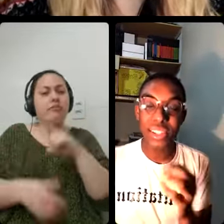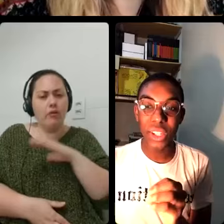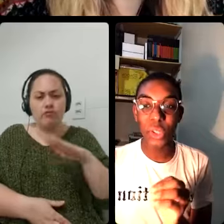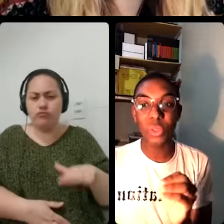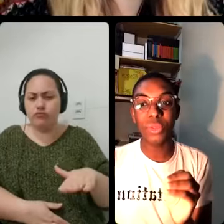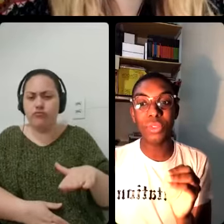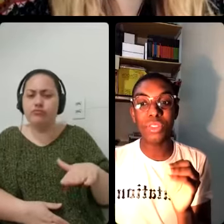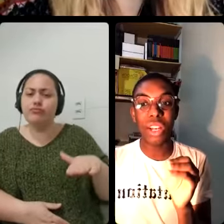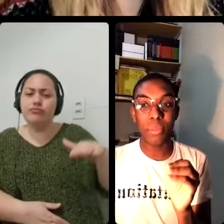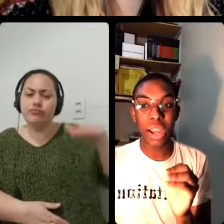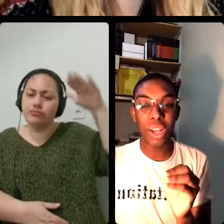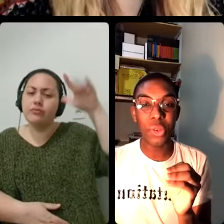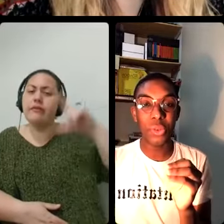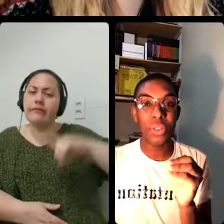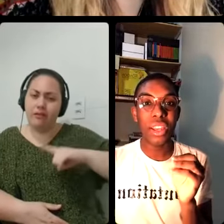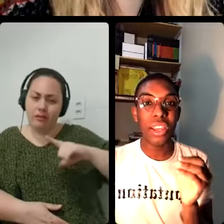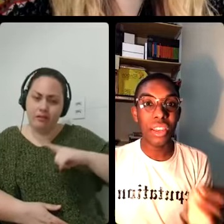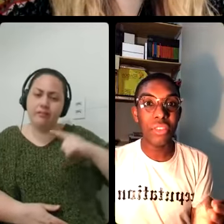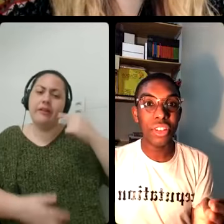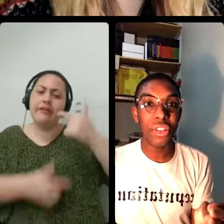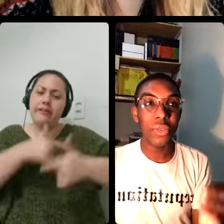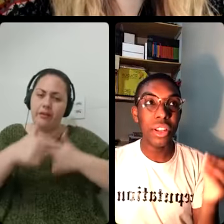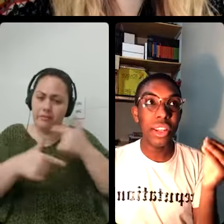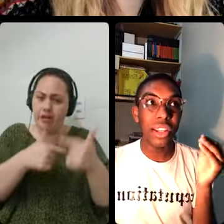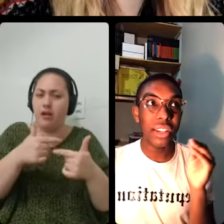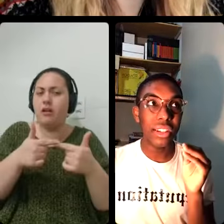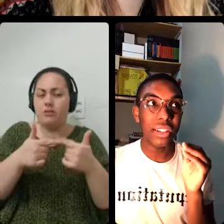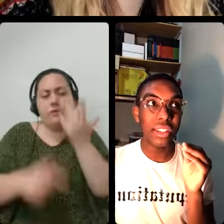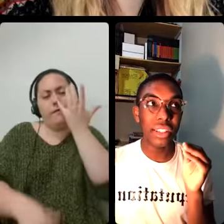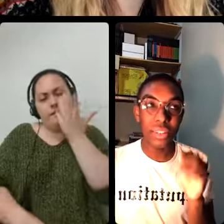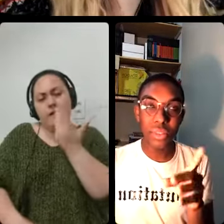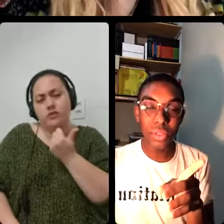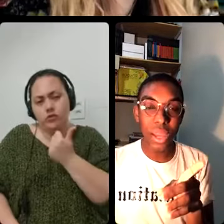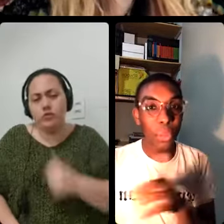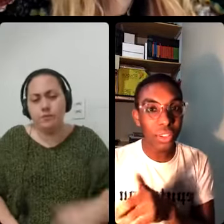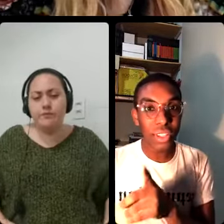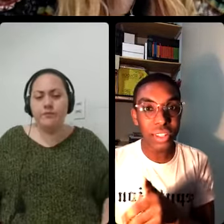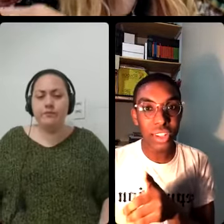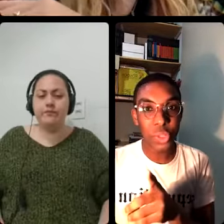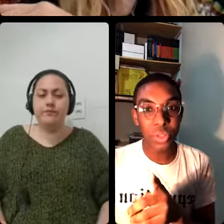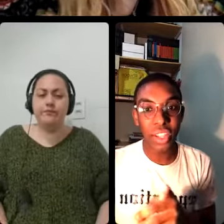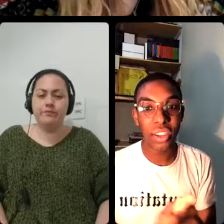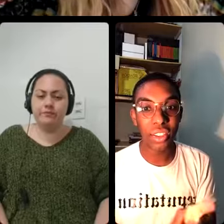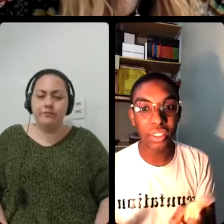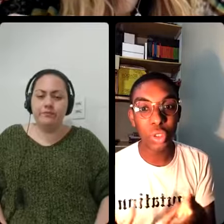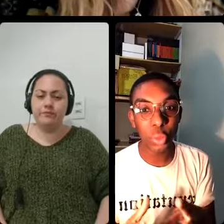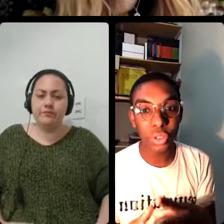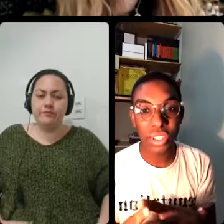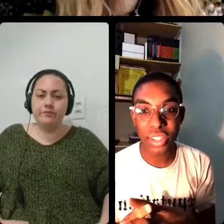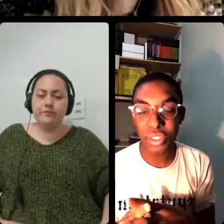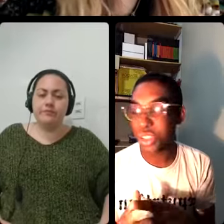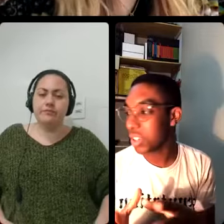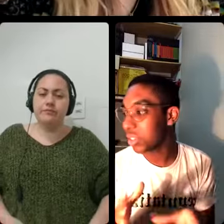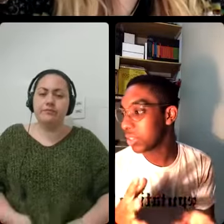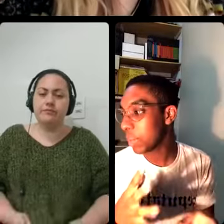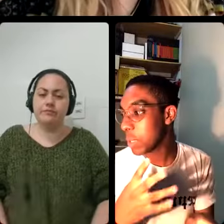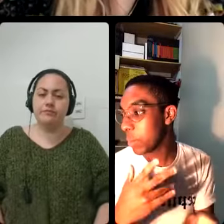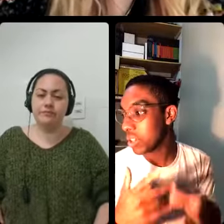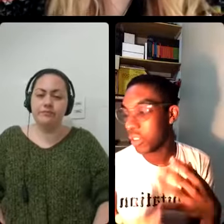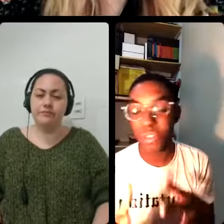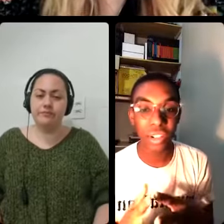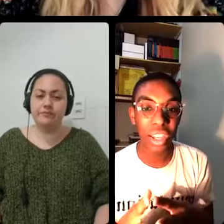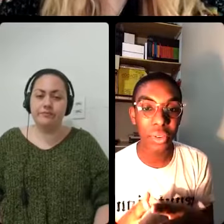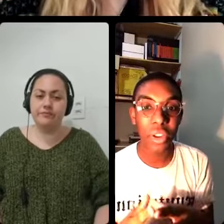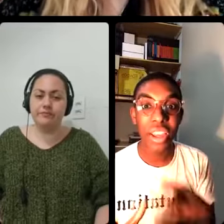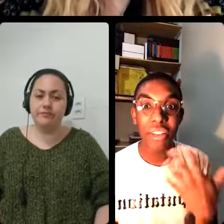essa questão do trabalho infantil. Isso é muito interessante, porque todo mundo que está assistindo, né,